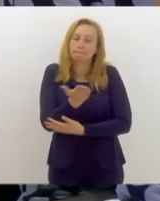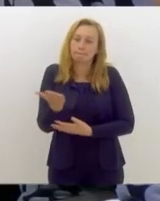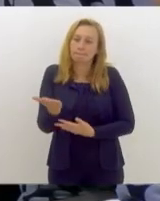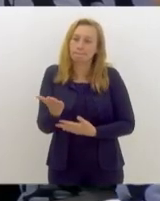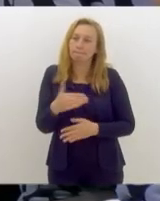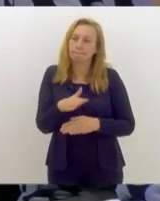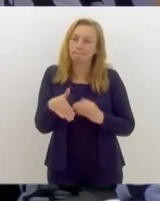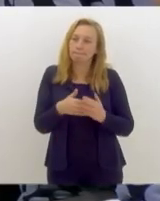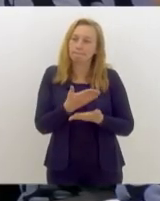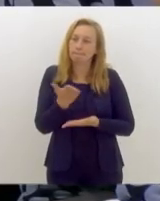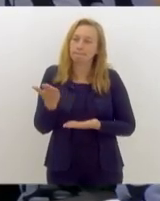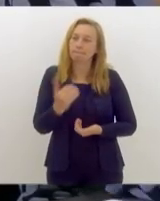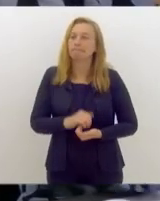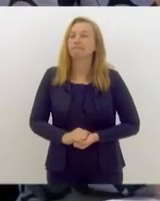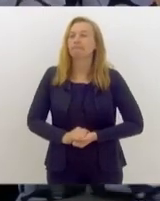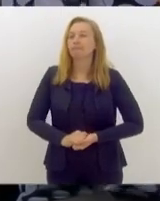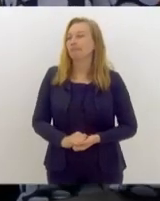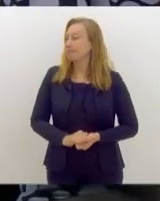a todas.